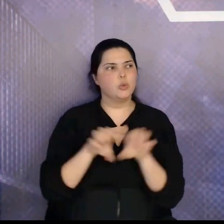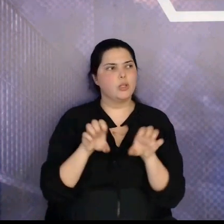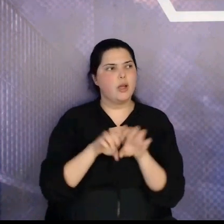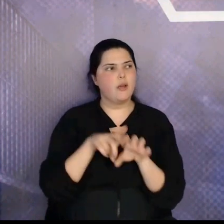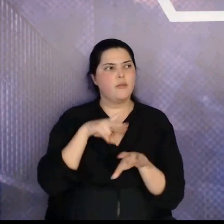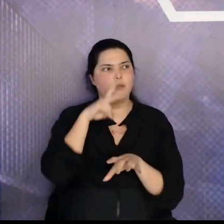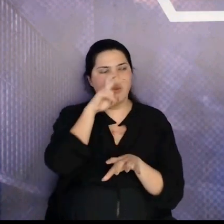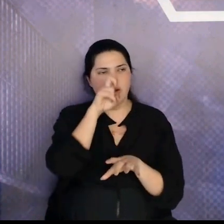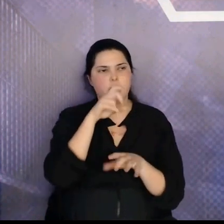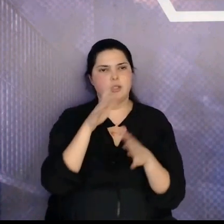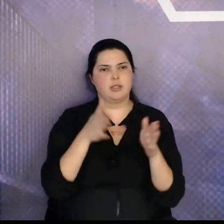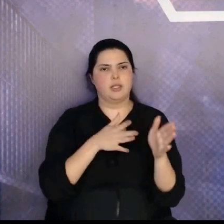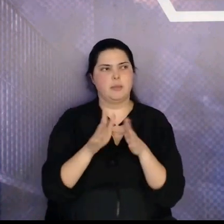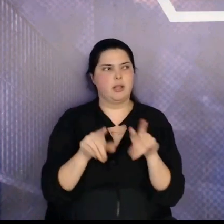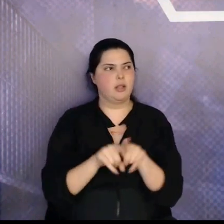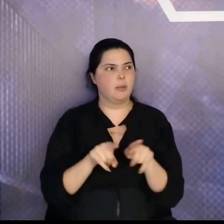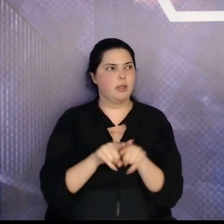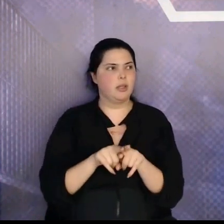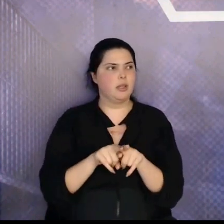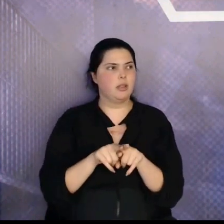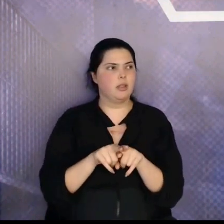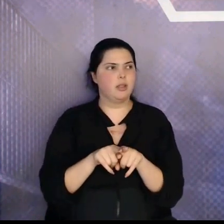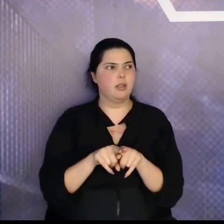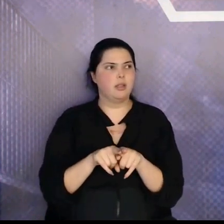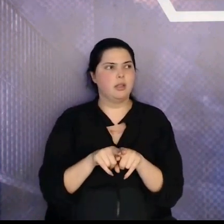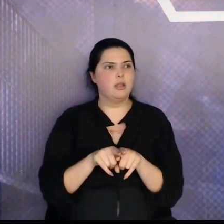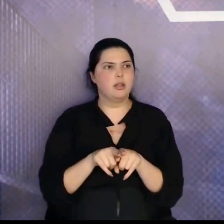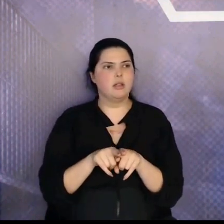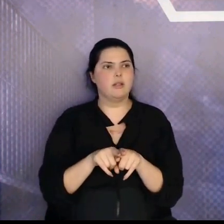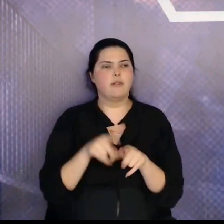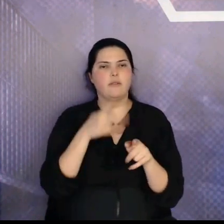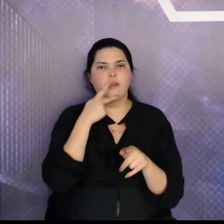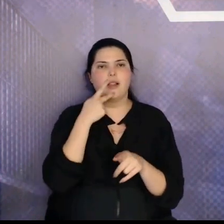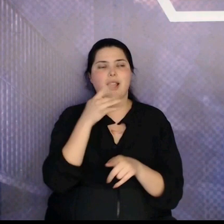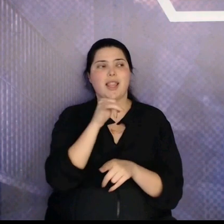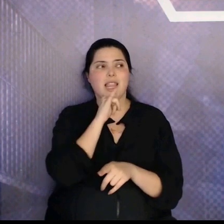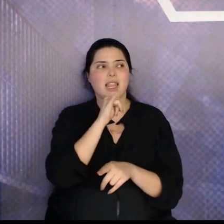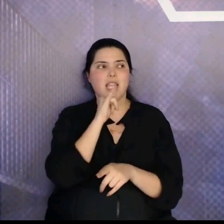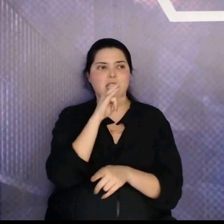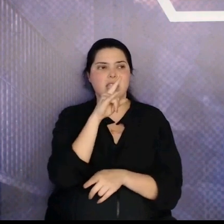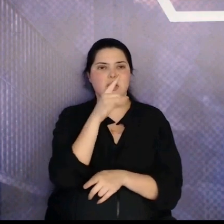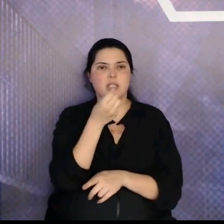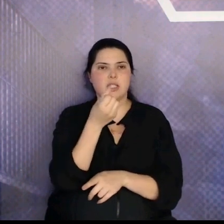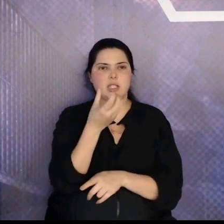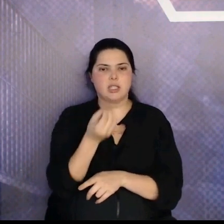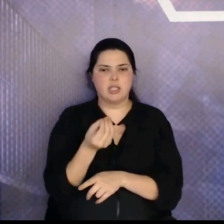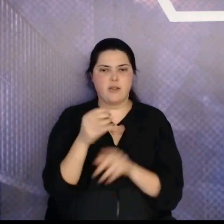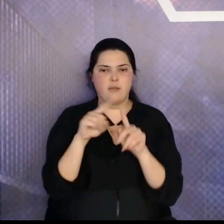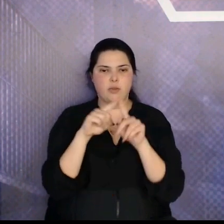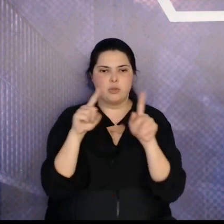de acessibilidade. A gente fala aqui de testes, 160 colaboradores, né,